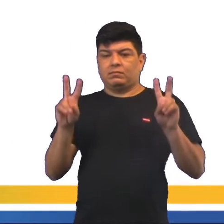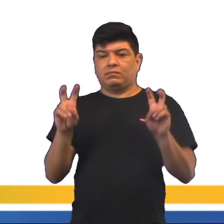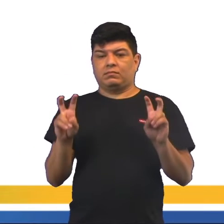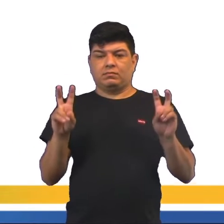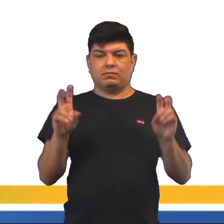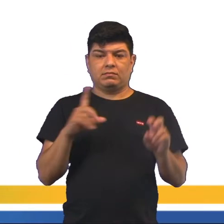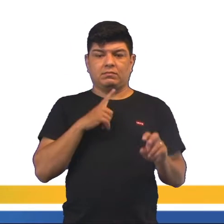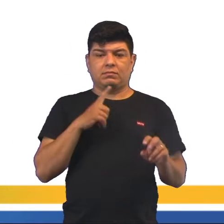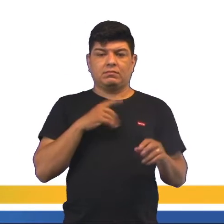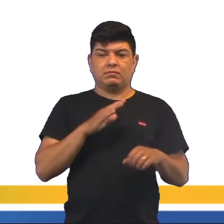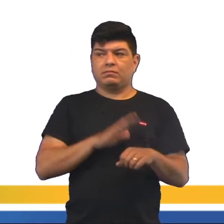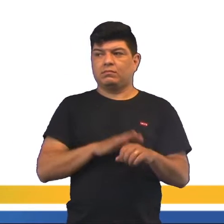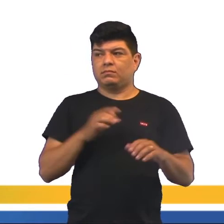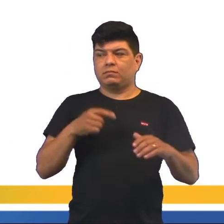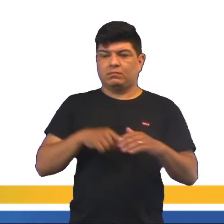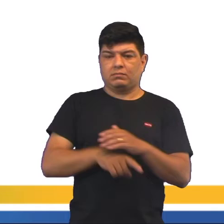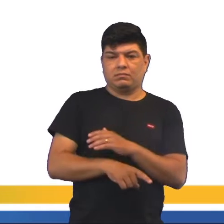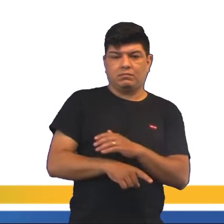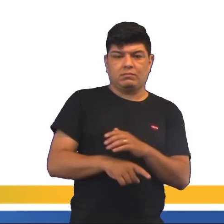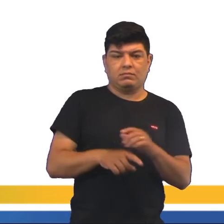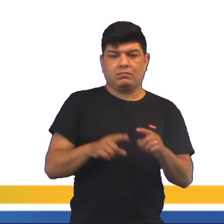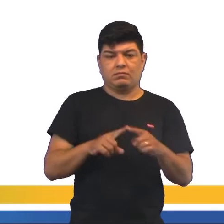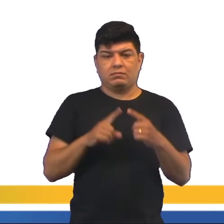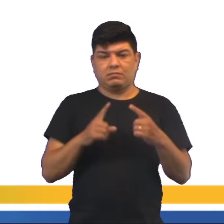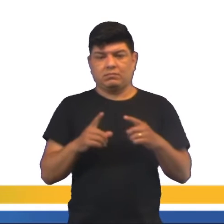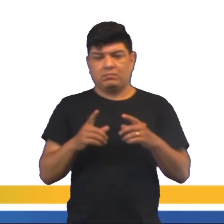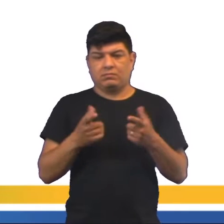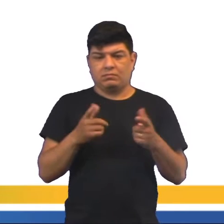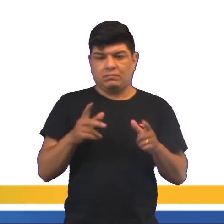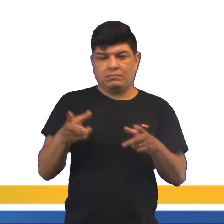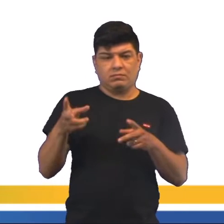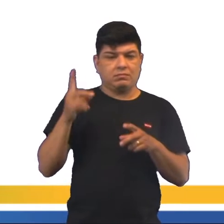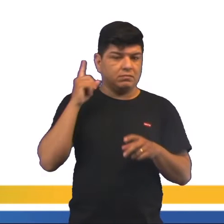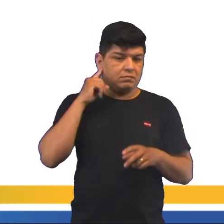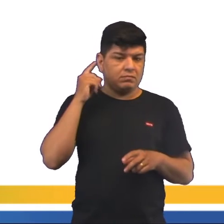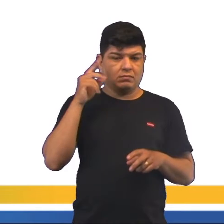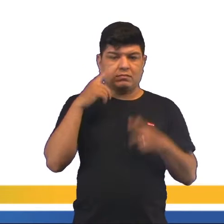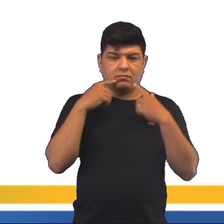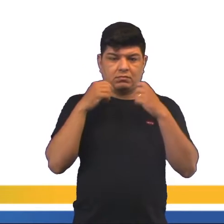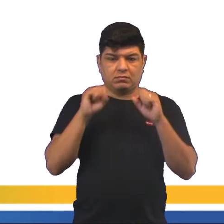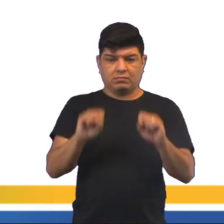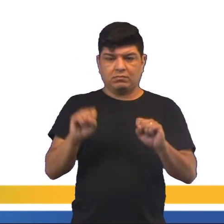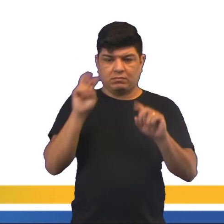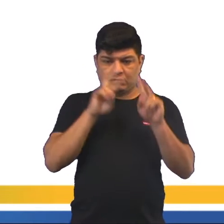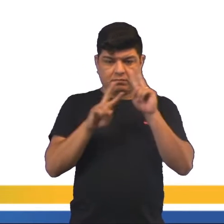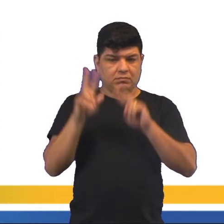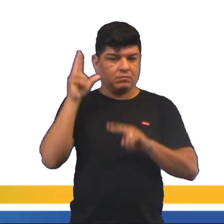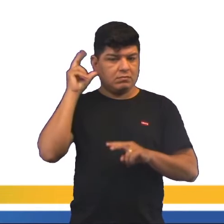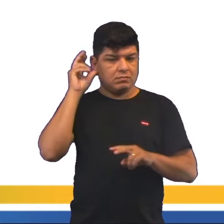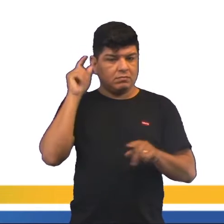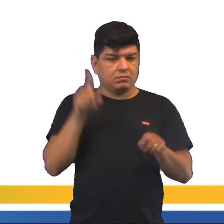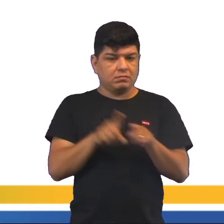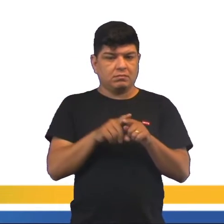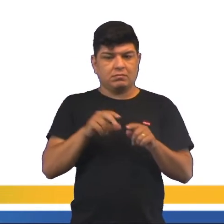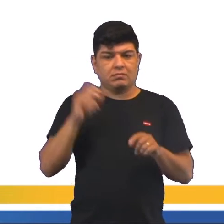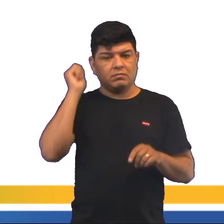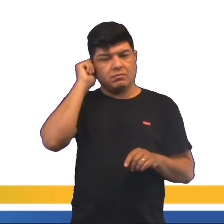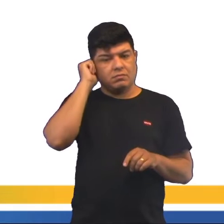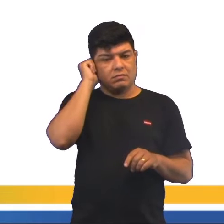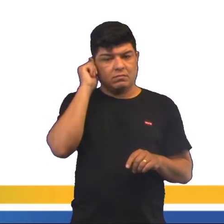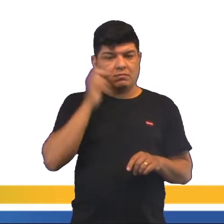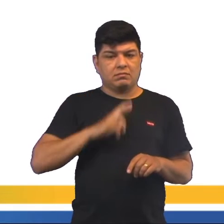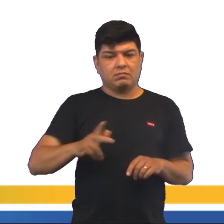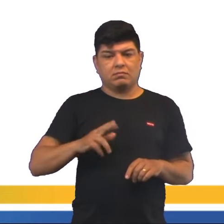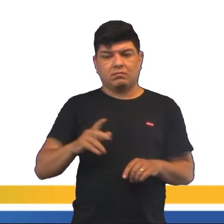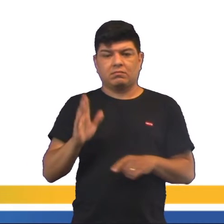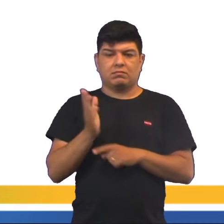Mas a condução do assunto acaba sendo muito mais profunda, né? A dimensão sonora da linguagem audiovisual não é um estudo